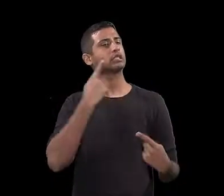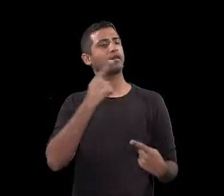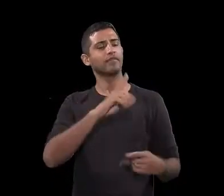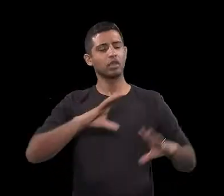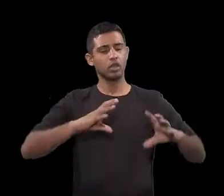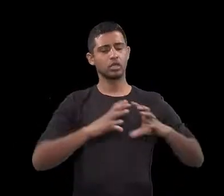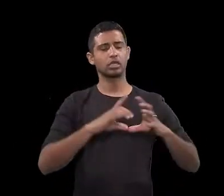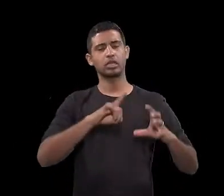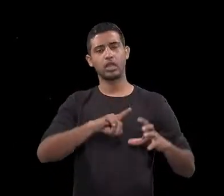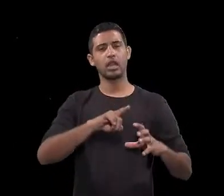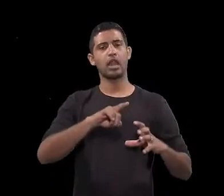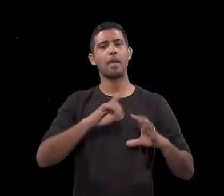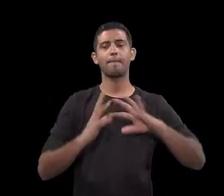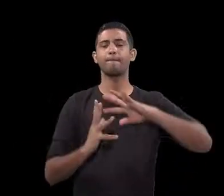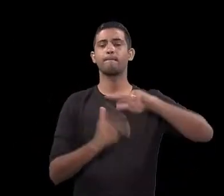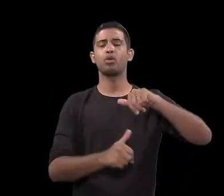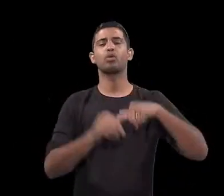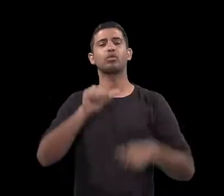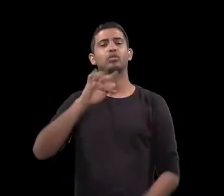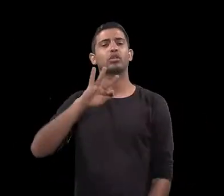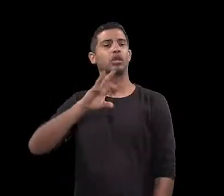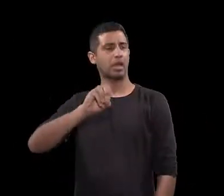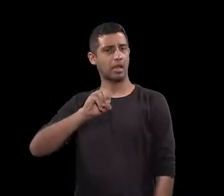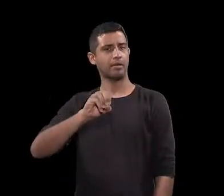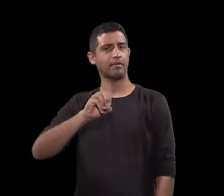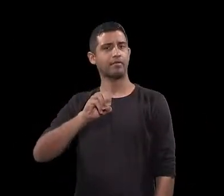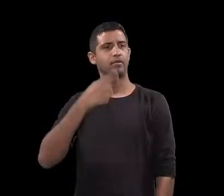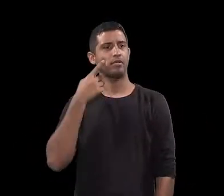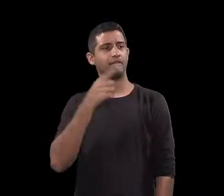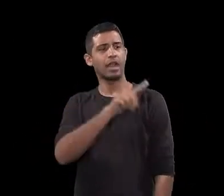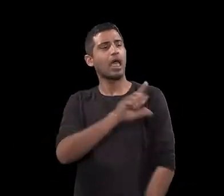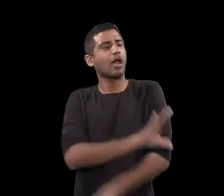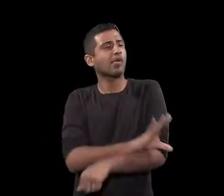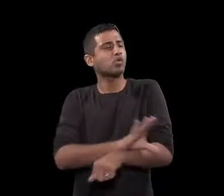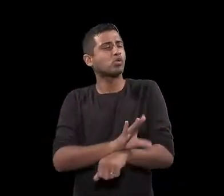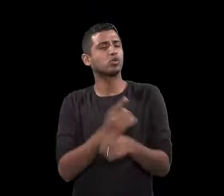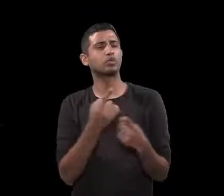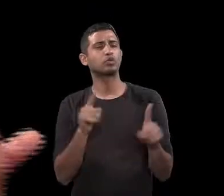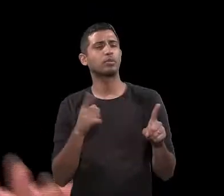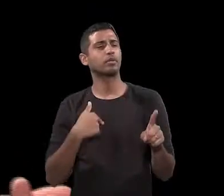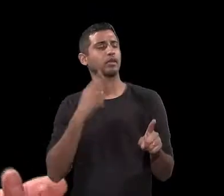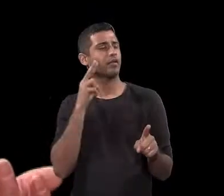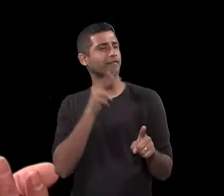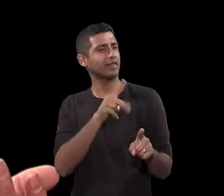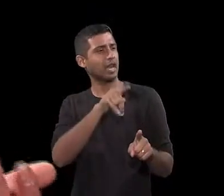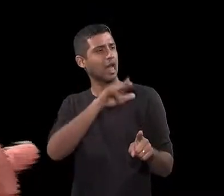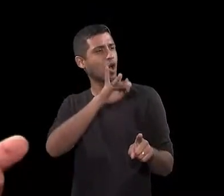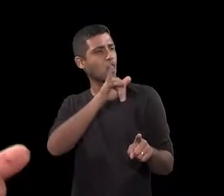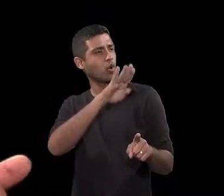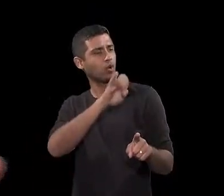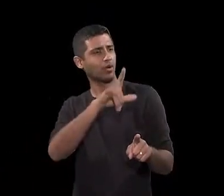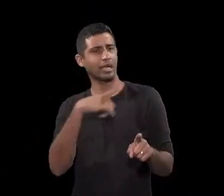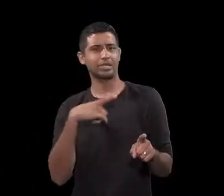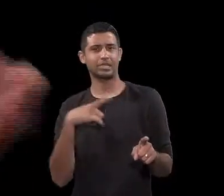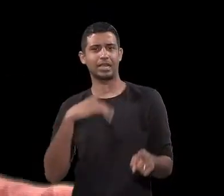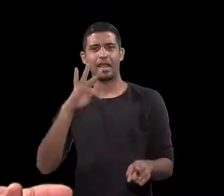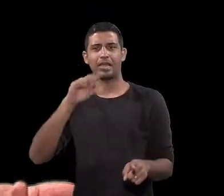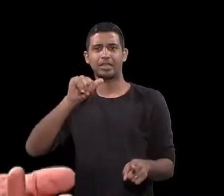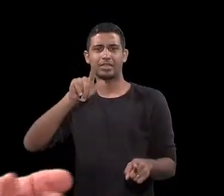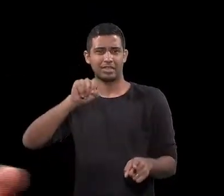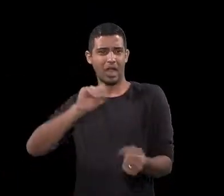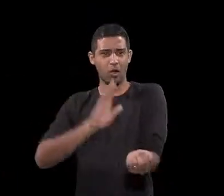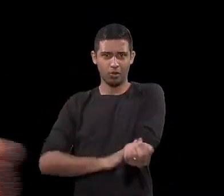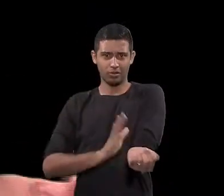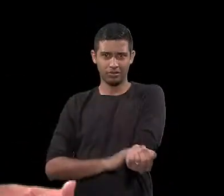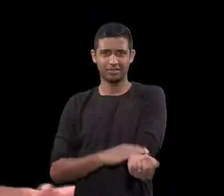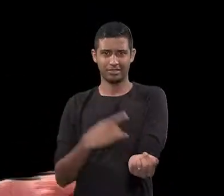conheci a organização Mundo Afro, em Montevideo. Toda a cultura da música uruguaia, até o